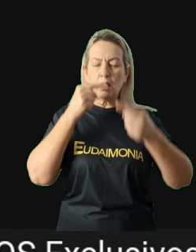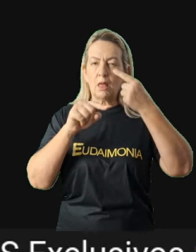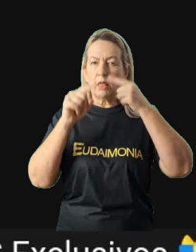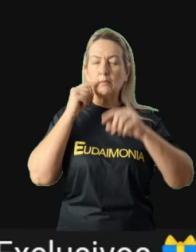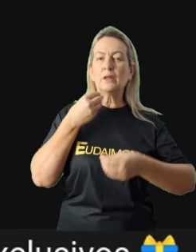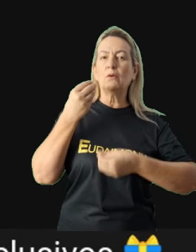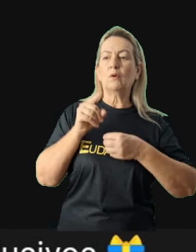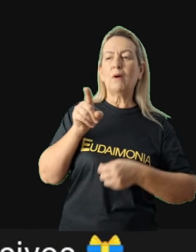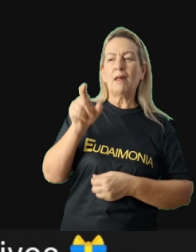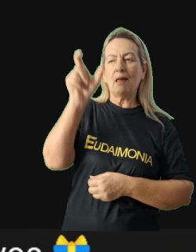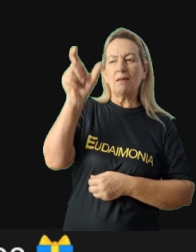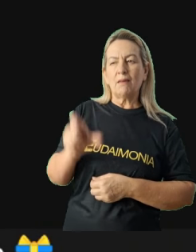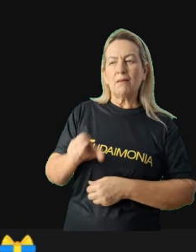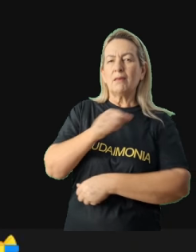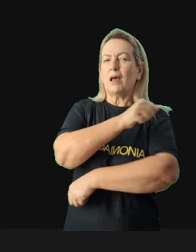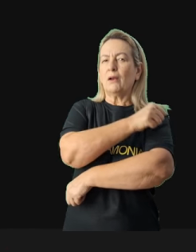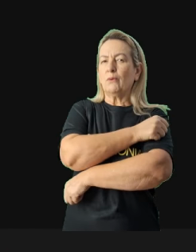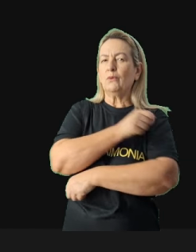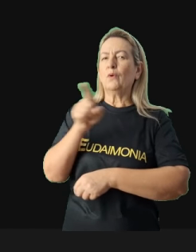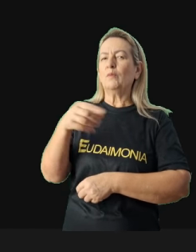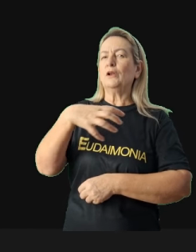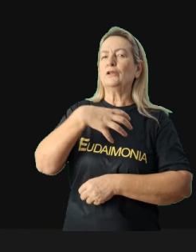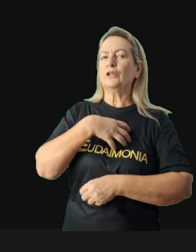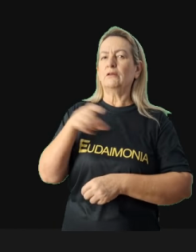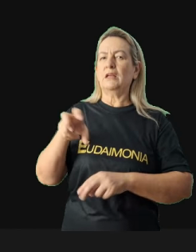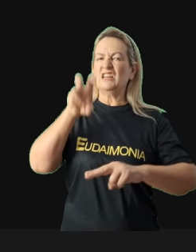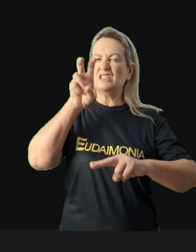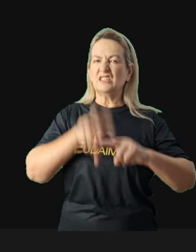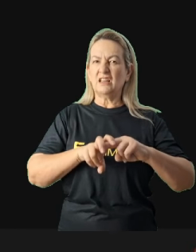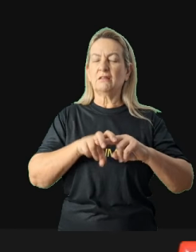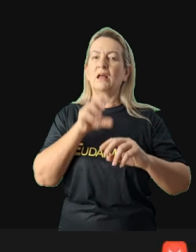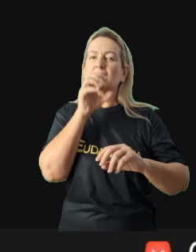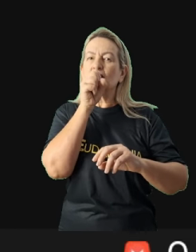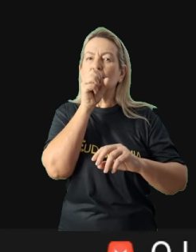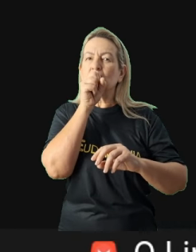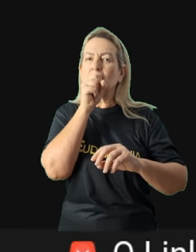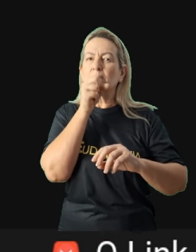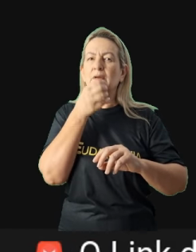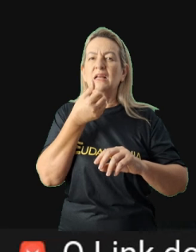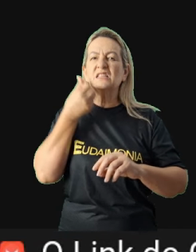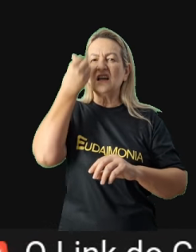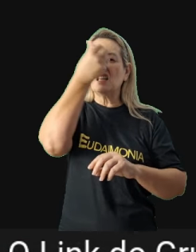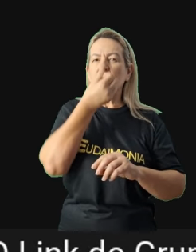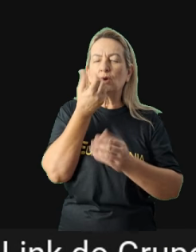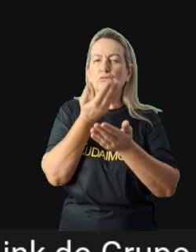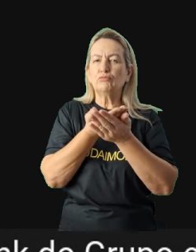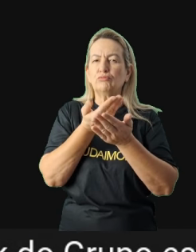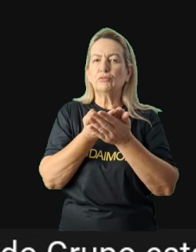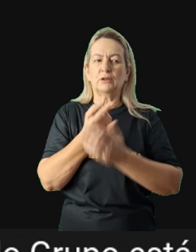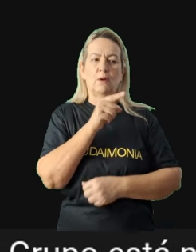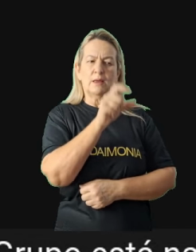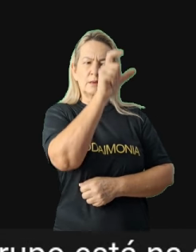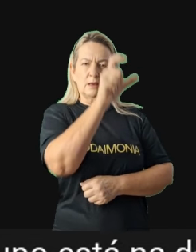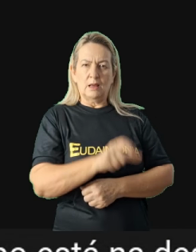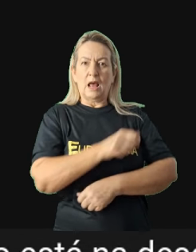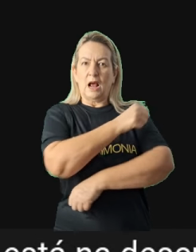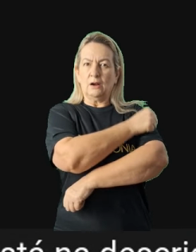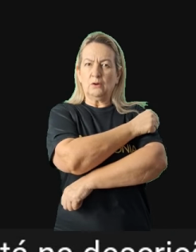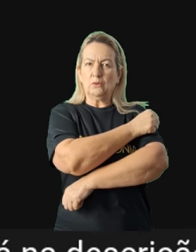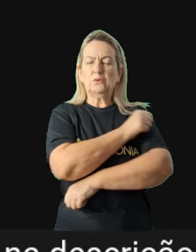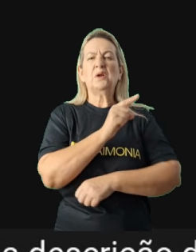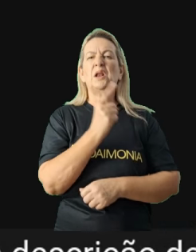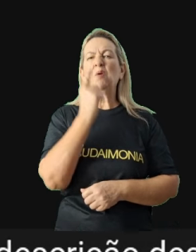consome. A Isis é aquela pessoa que senta num sábado e fica 6 horas estudando. Puxa, o Paulo é aquele cara que